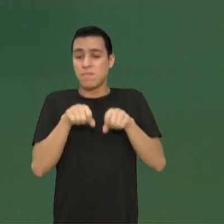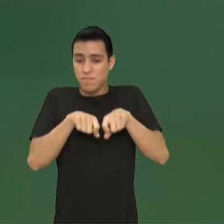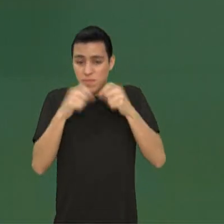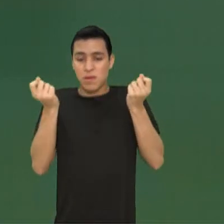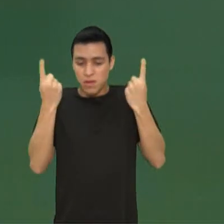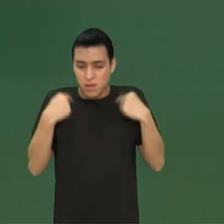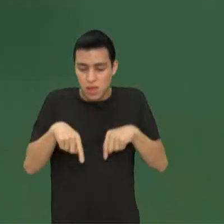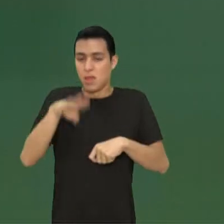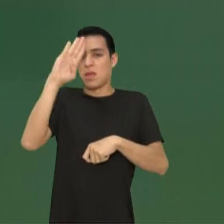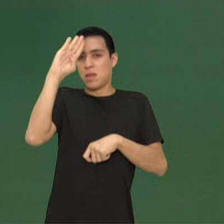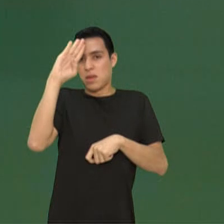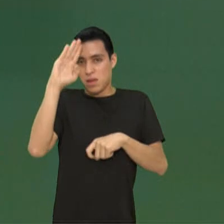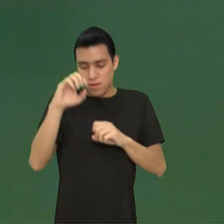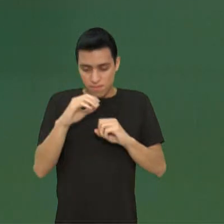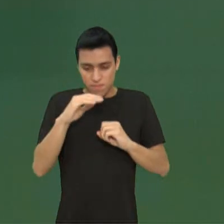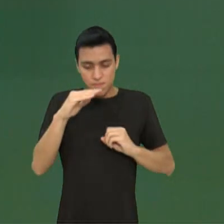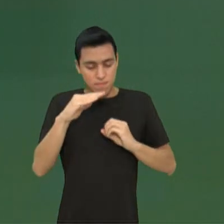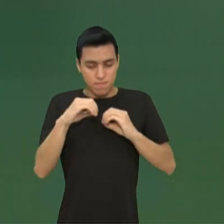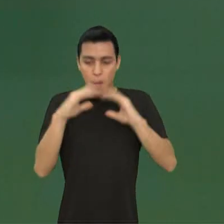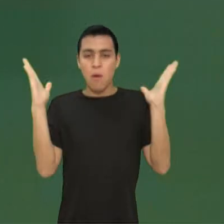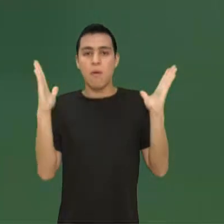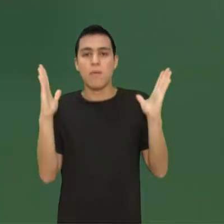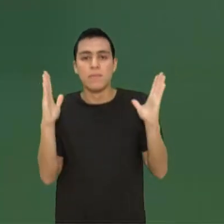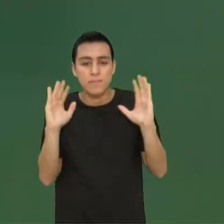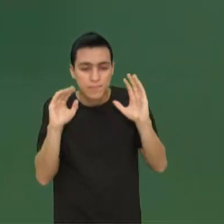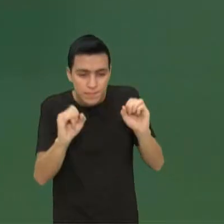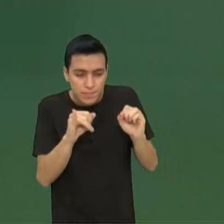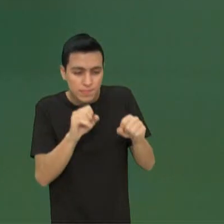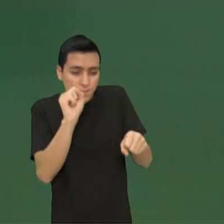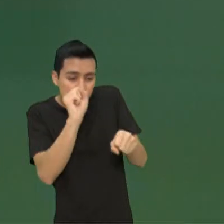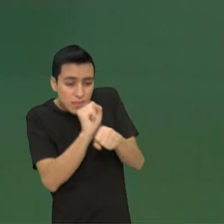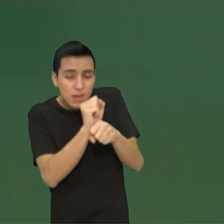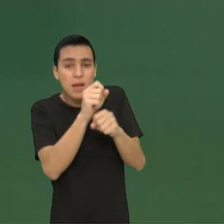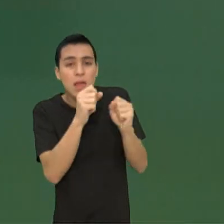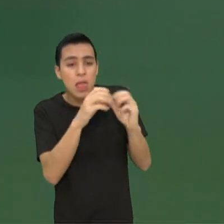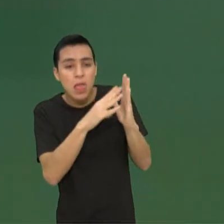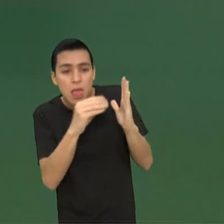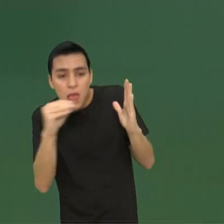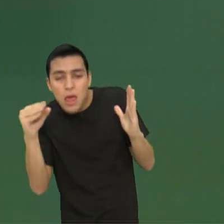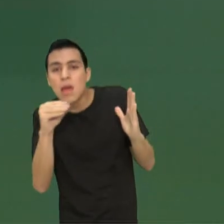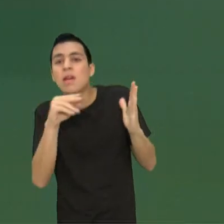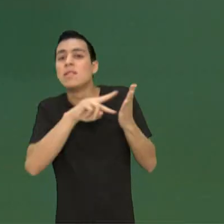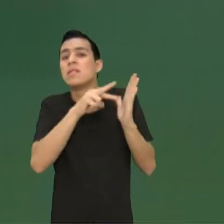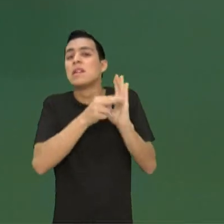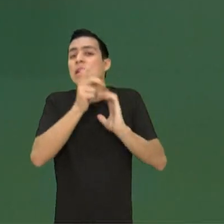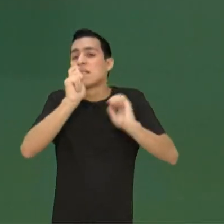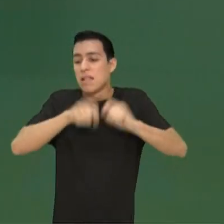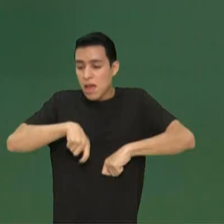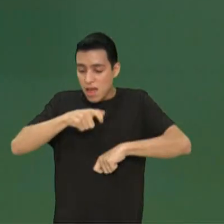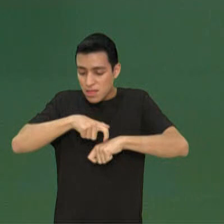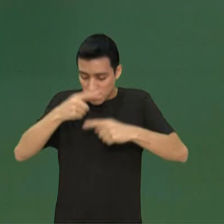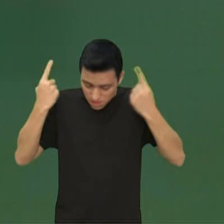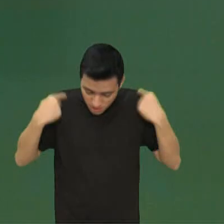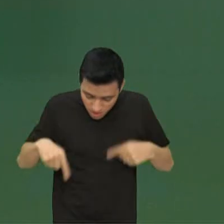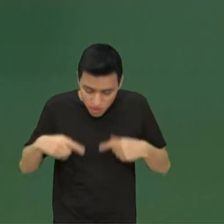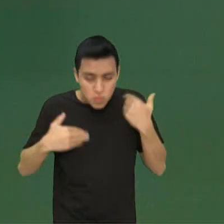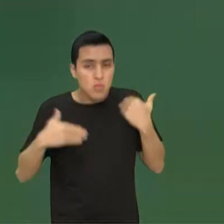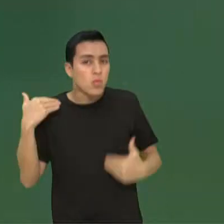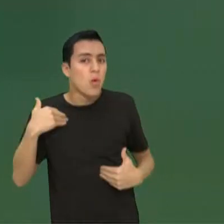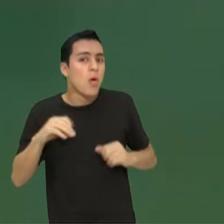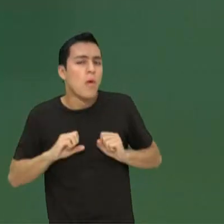rompem, estouram. E se eu impeço o ciclo reprodutivo, eu dou tempo para que o meu sistema de